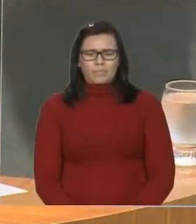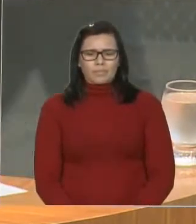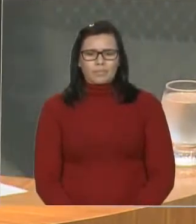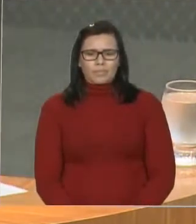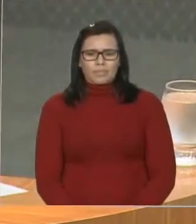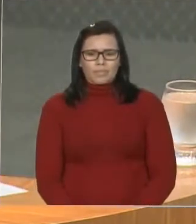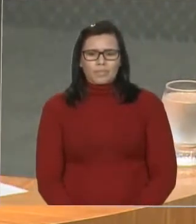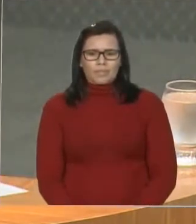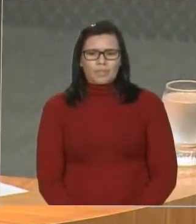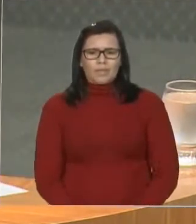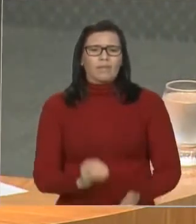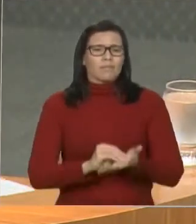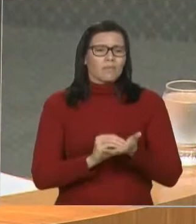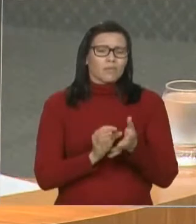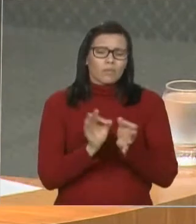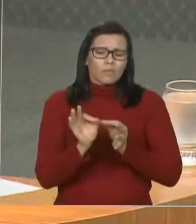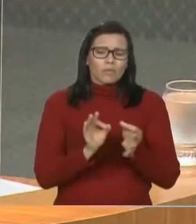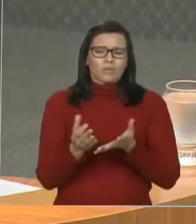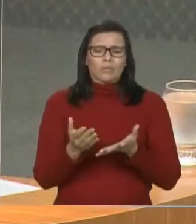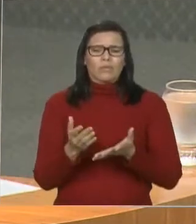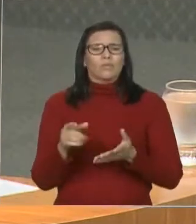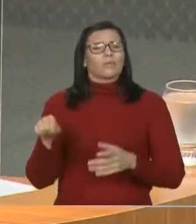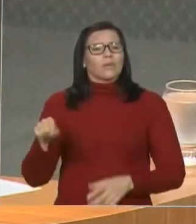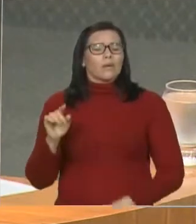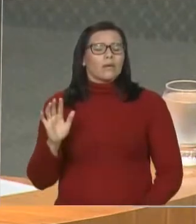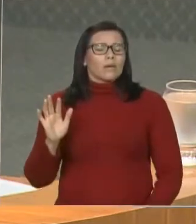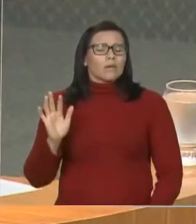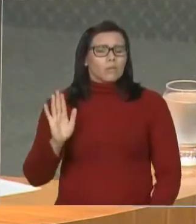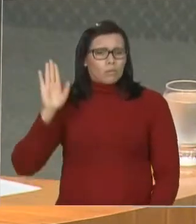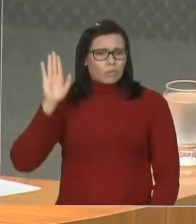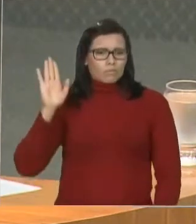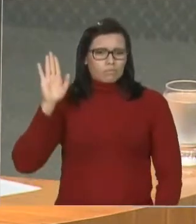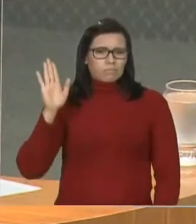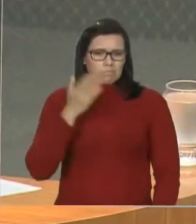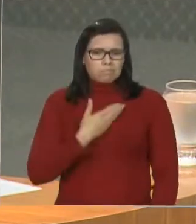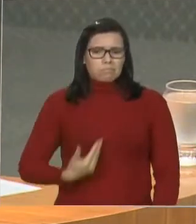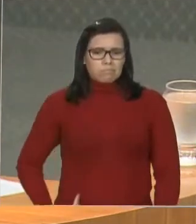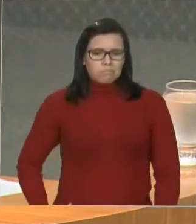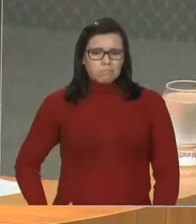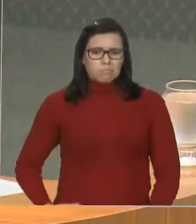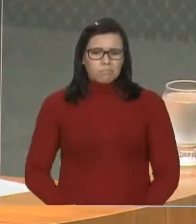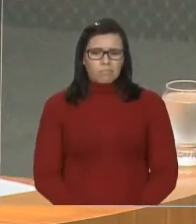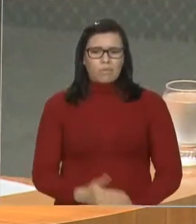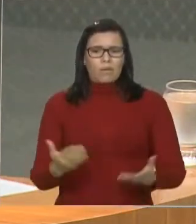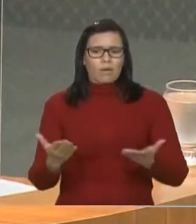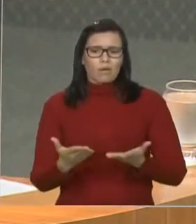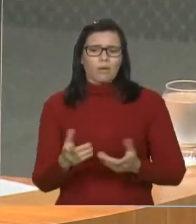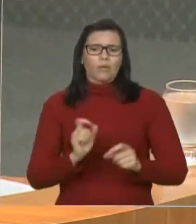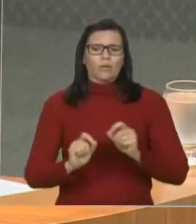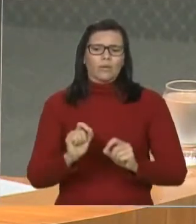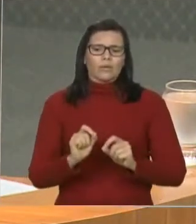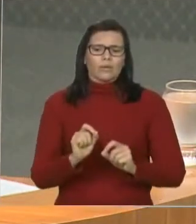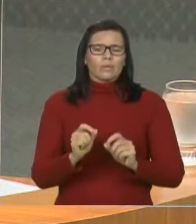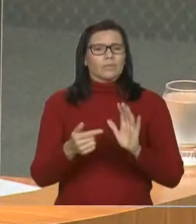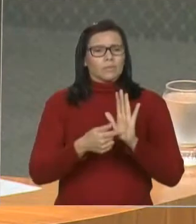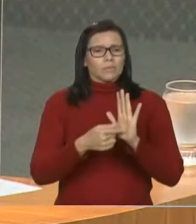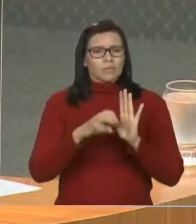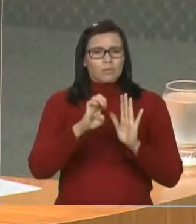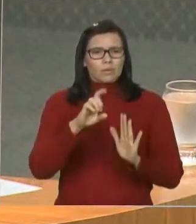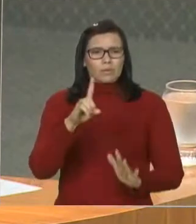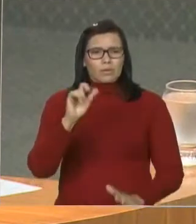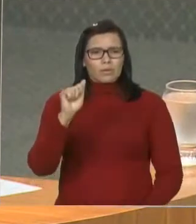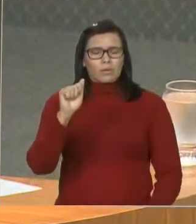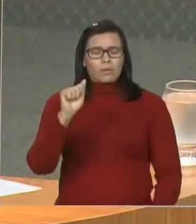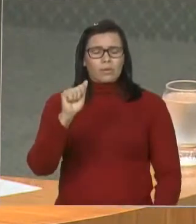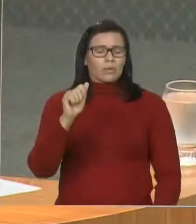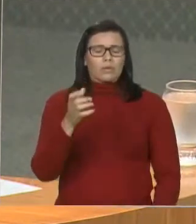desse pronunciamento do governador e dessa promessa do governador, liberou no final de setembro. Só que um edital com incoerências,